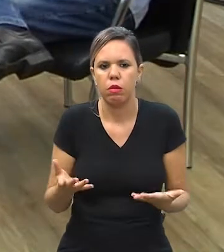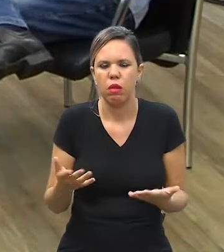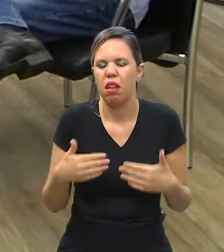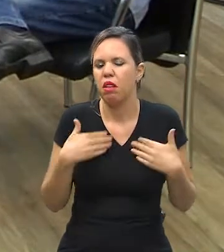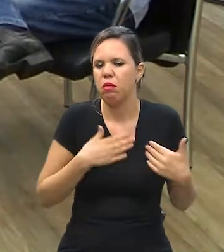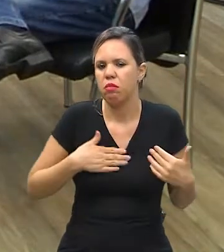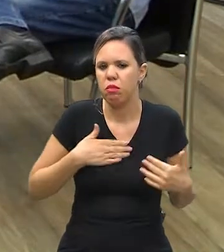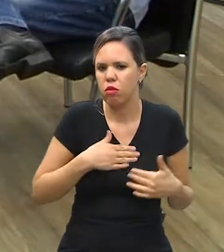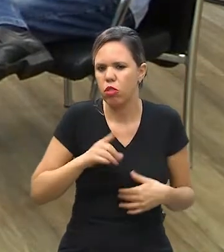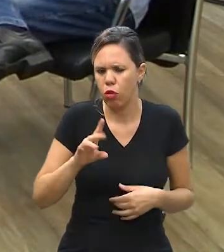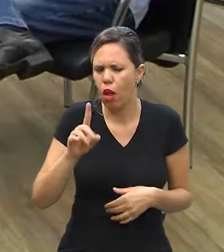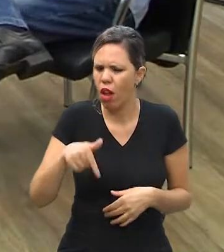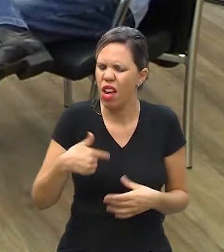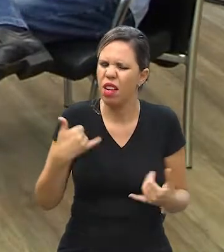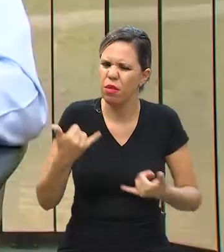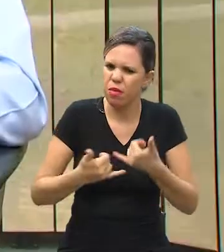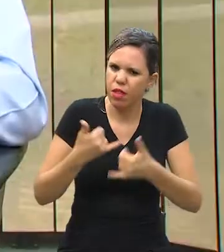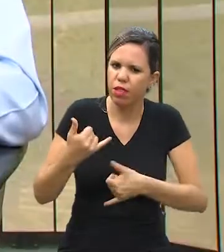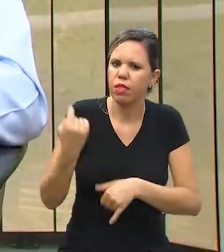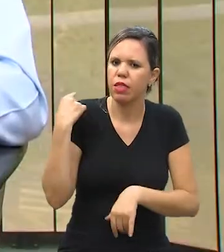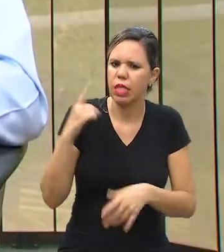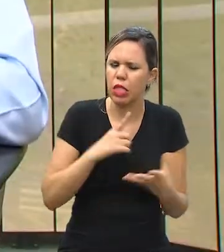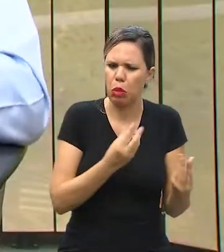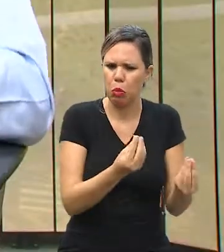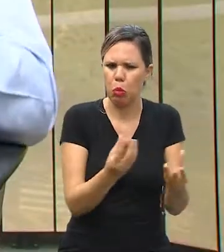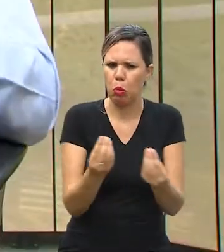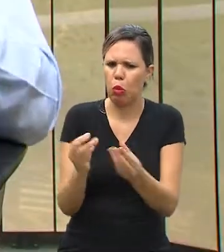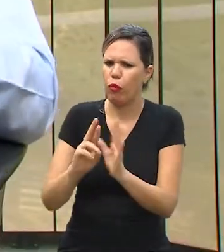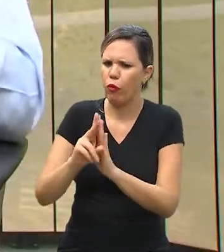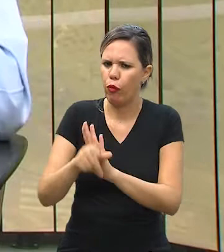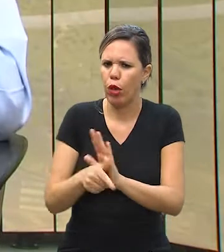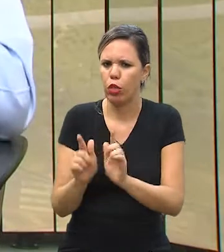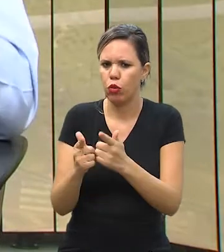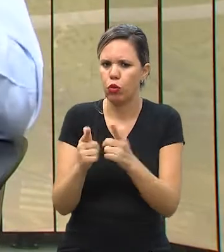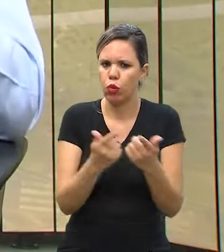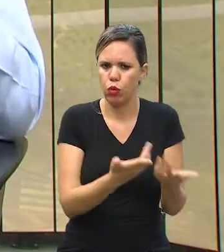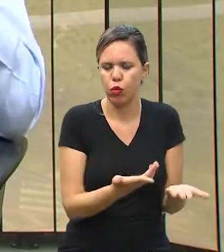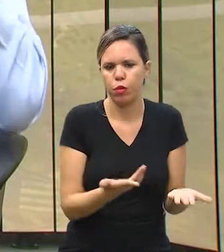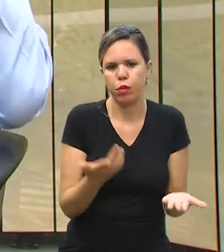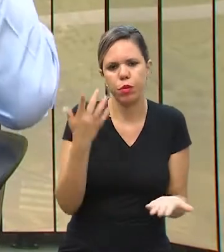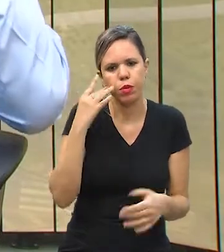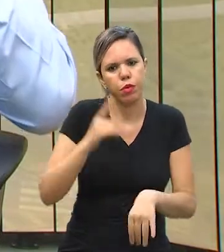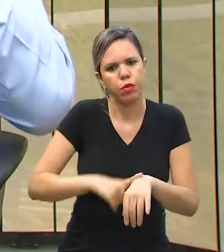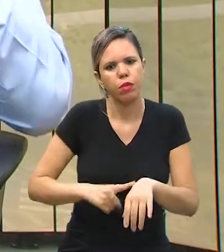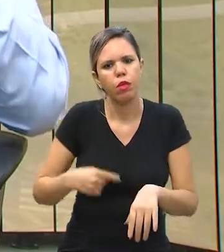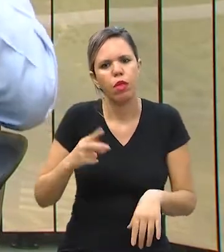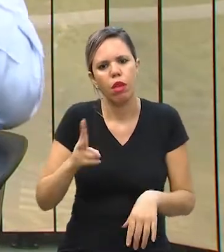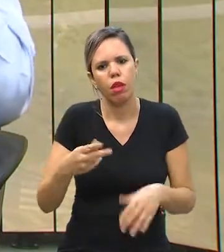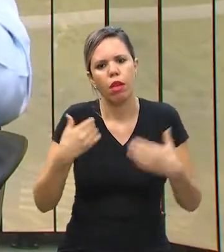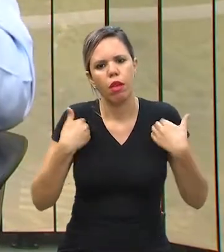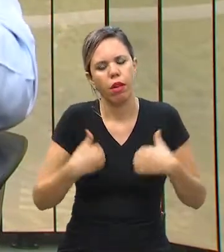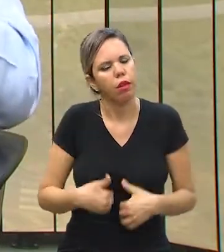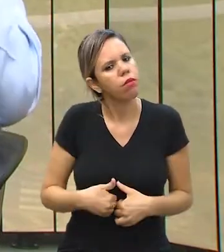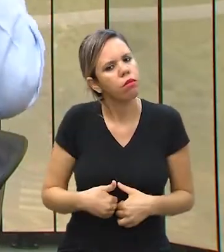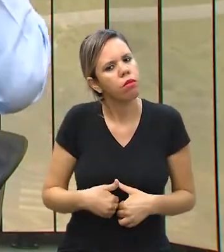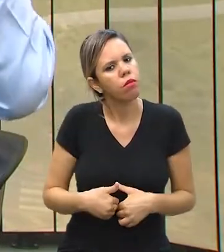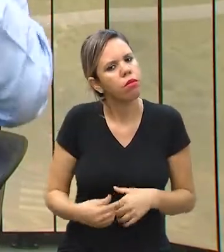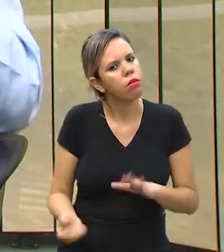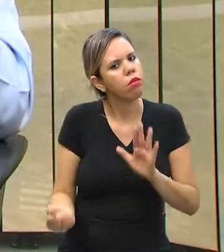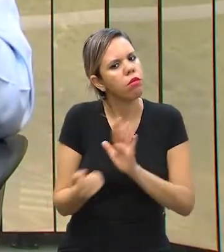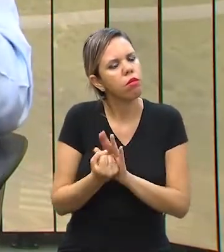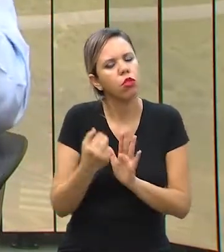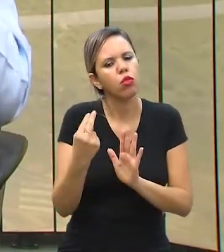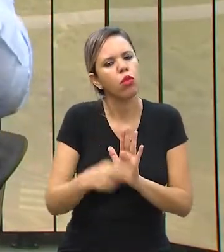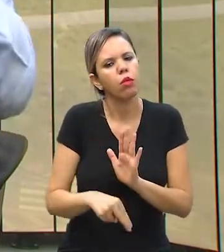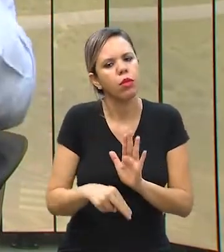hobby? Não, era um hobby. Naquela época tinha muito isso aí, né? Tinha vários grupos. Então, onde a gente chegava era sempre com a camisa para demarcar, com o